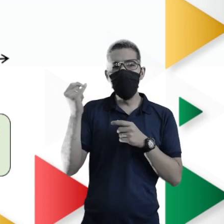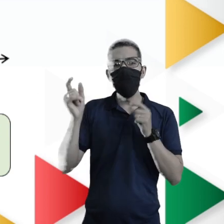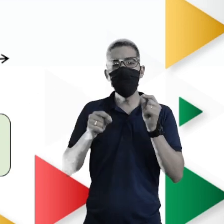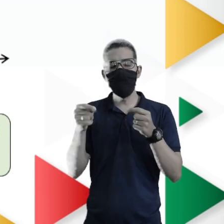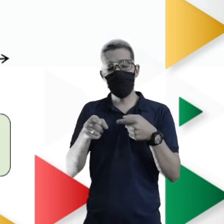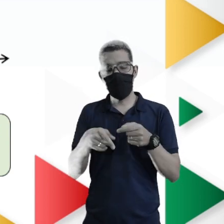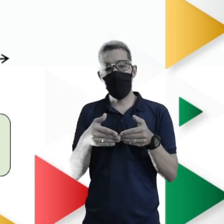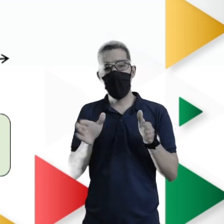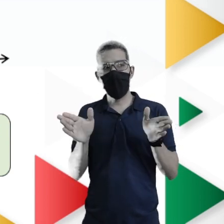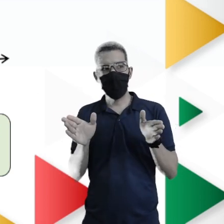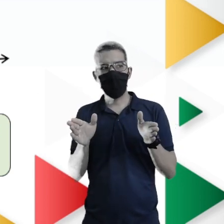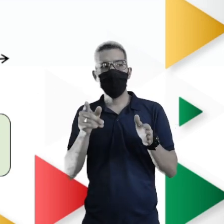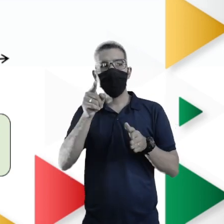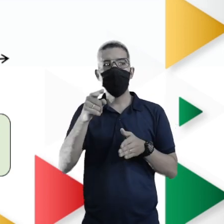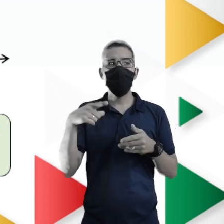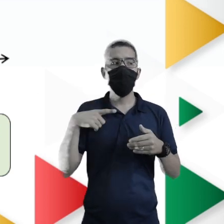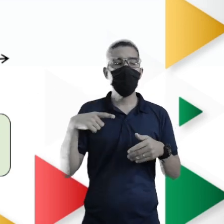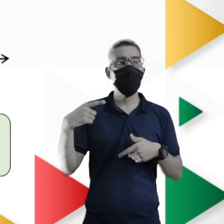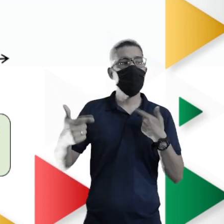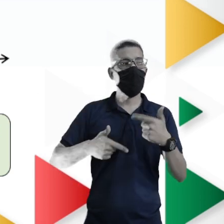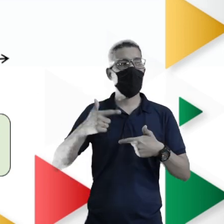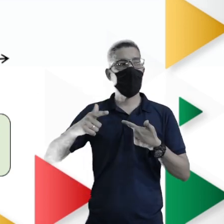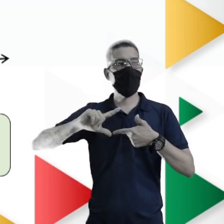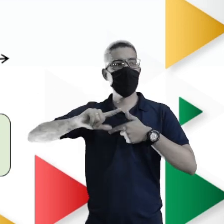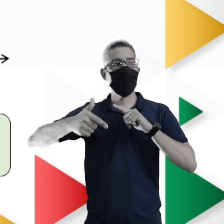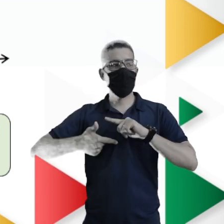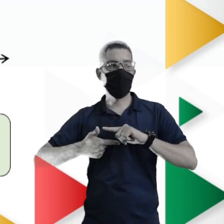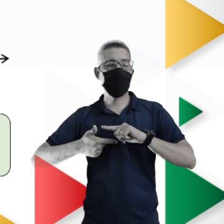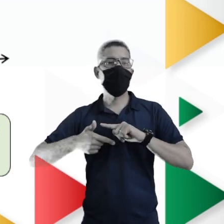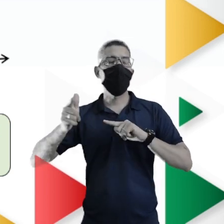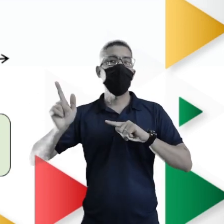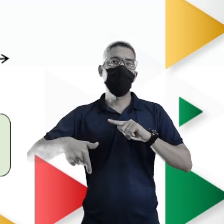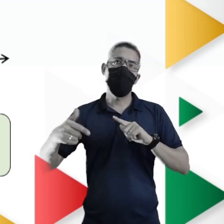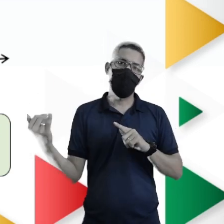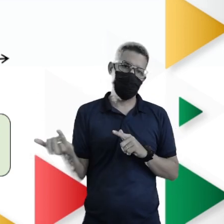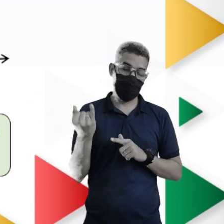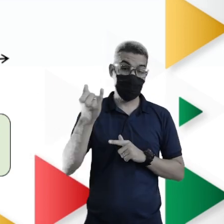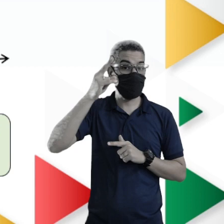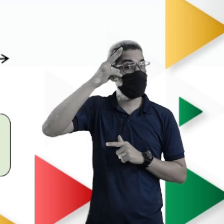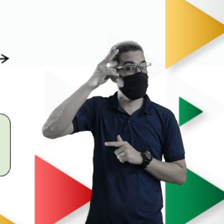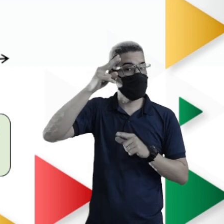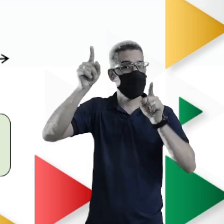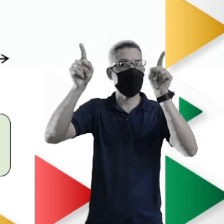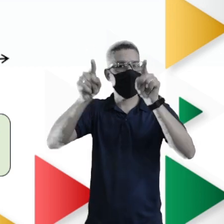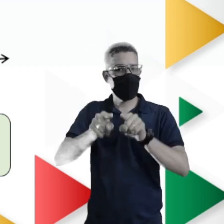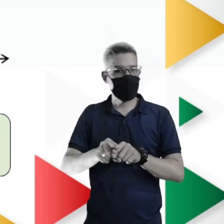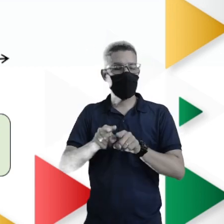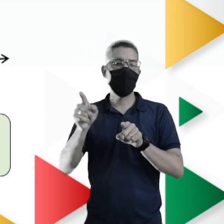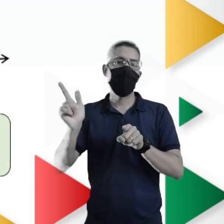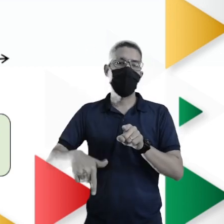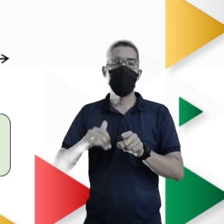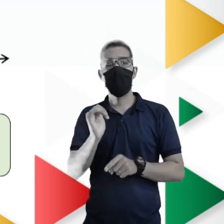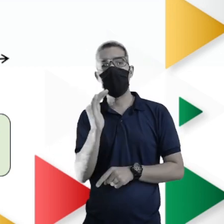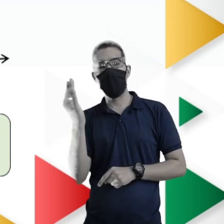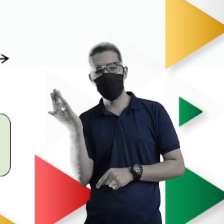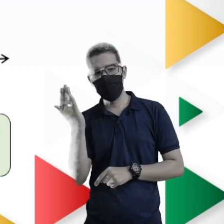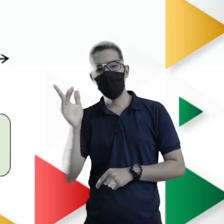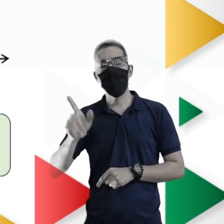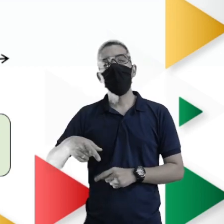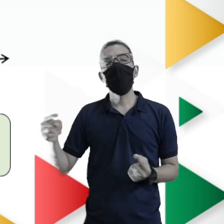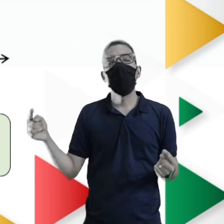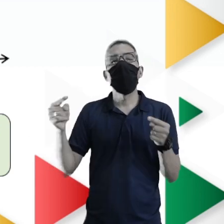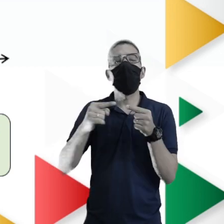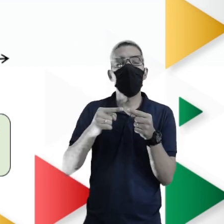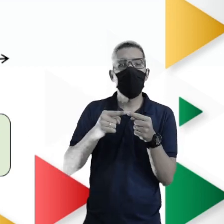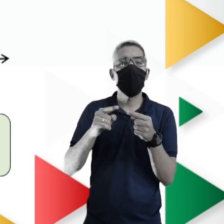abertura. Para quem vai trabalhar geometria, é importante lembrar de vértice e lado, tá bom? Porque isso vai estar